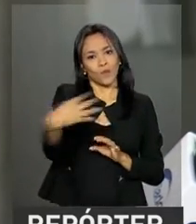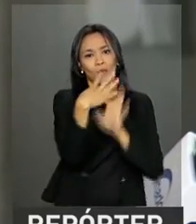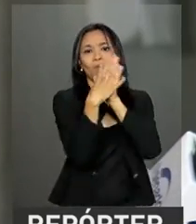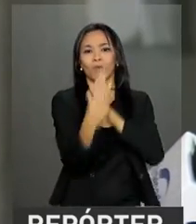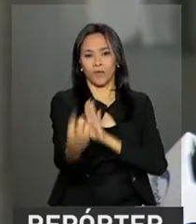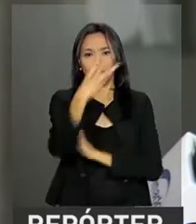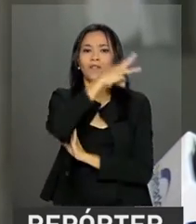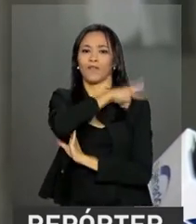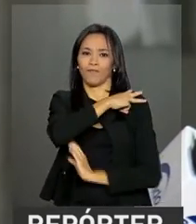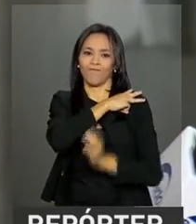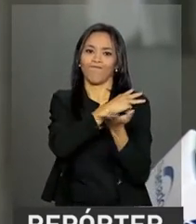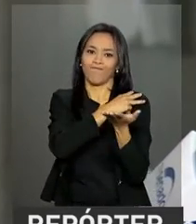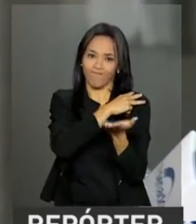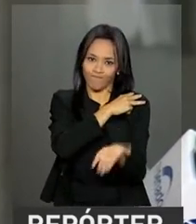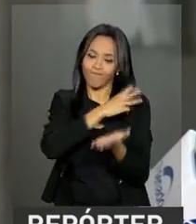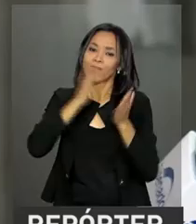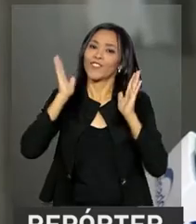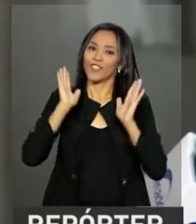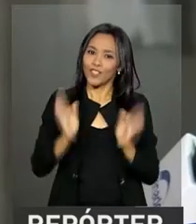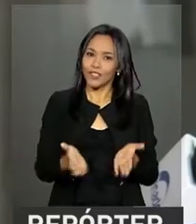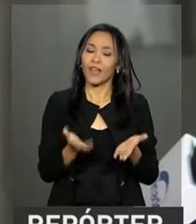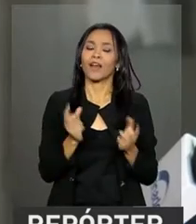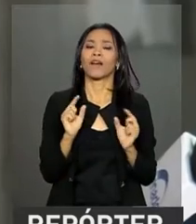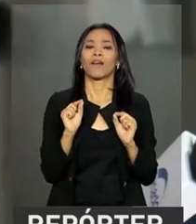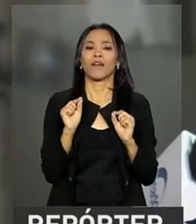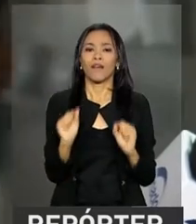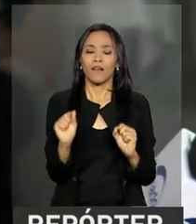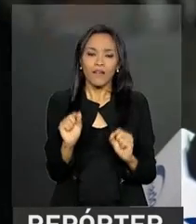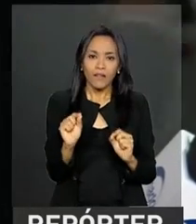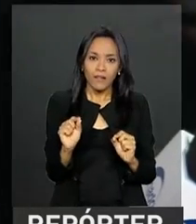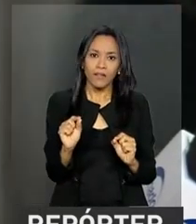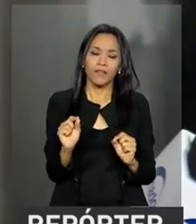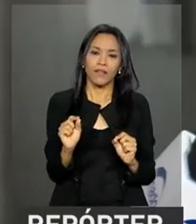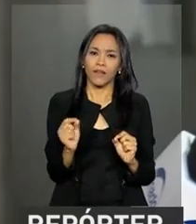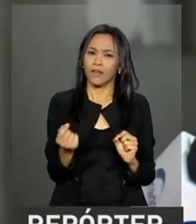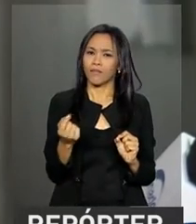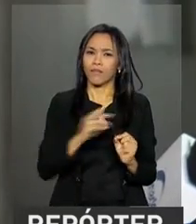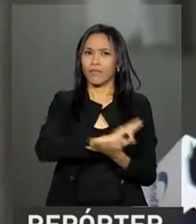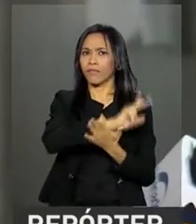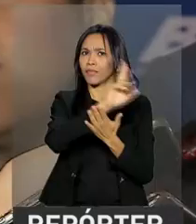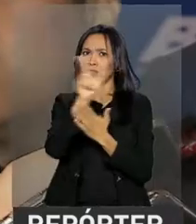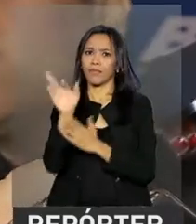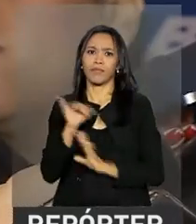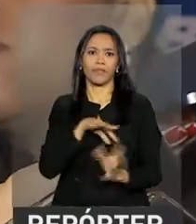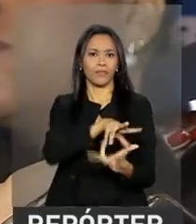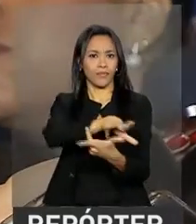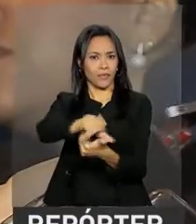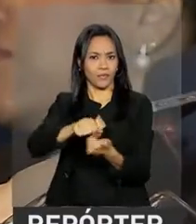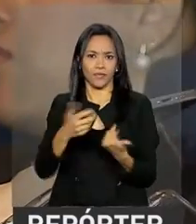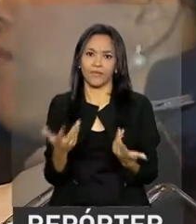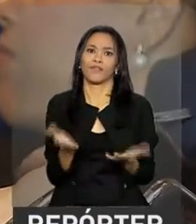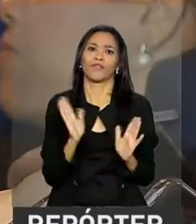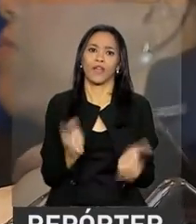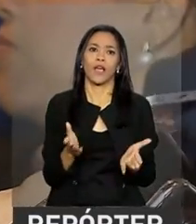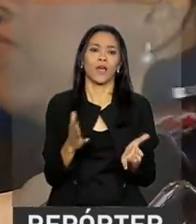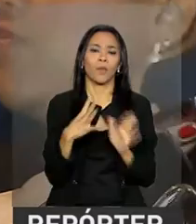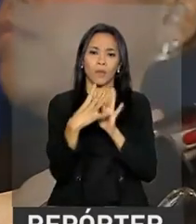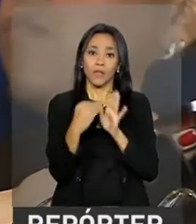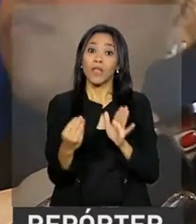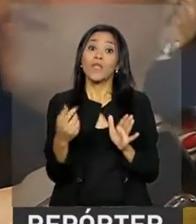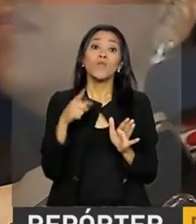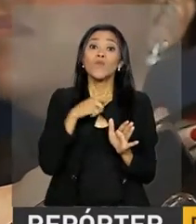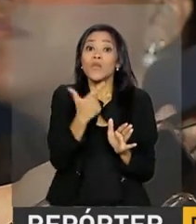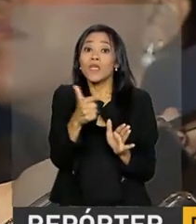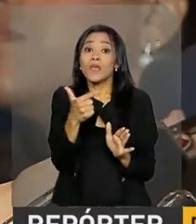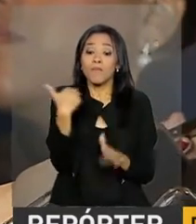formato e educacional que já tem sido seguido por todo o mundo não existe processo de desenvolvimento